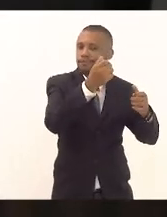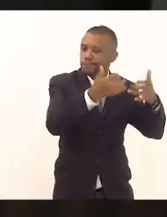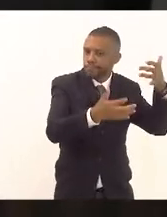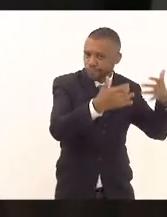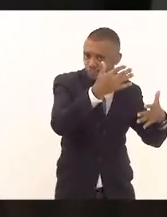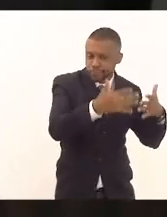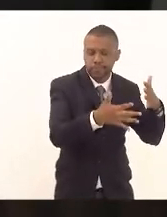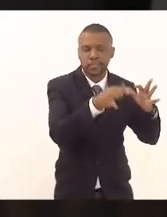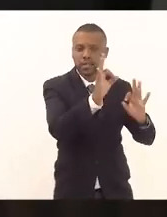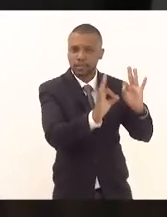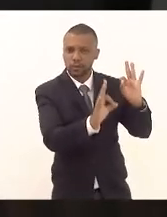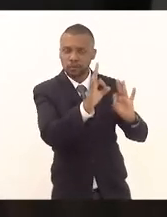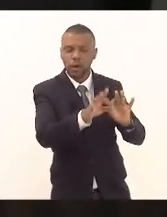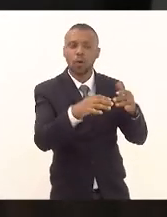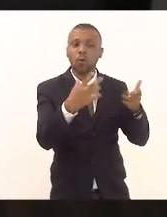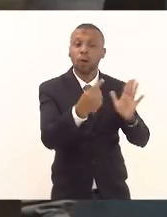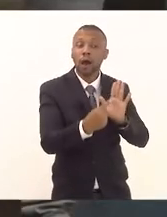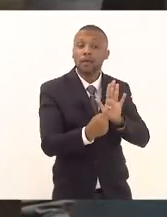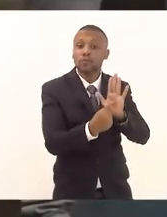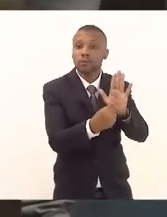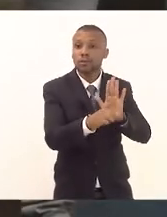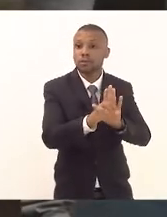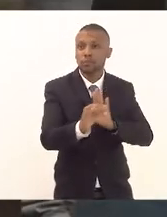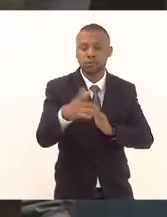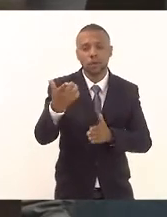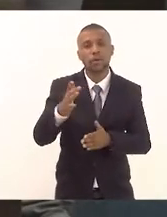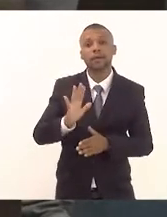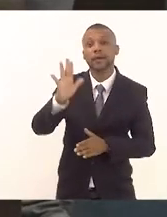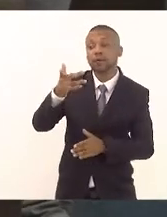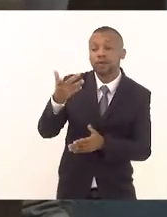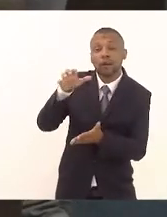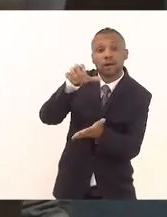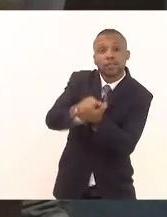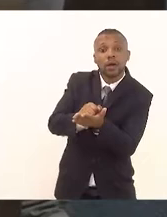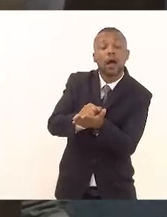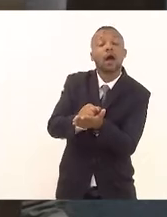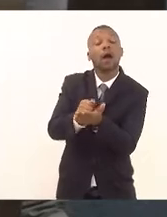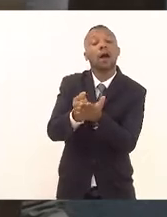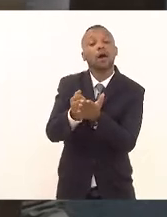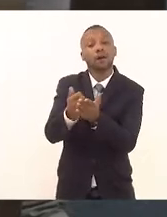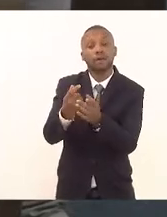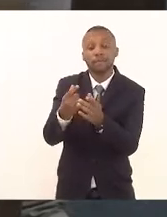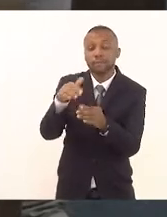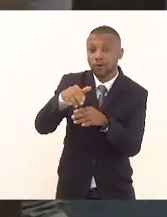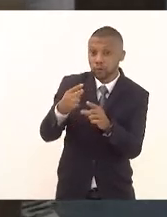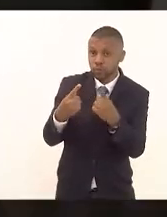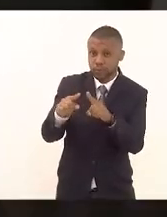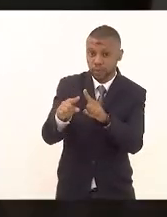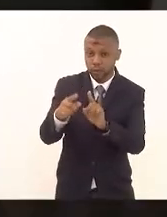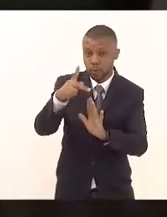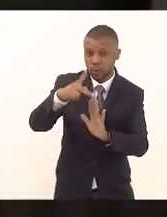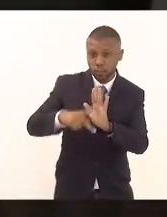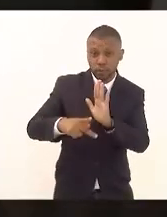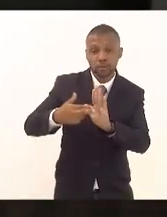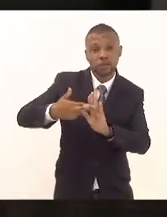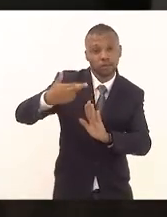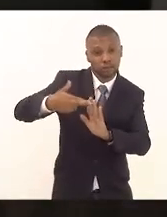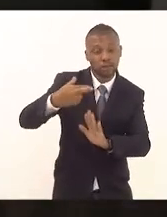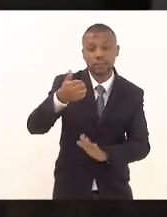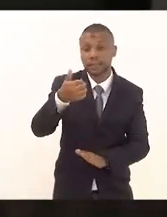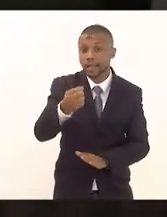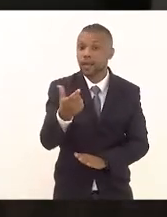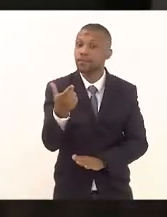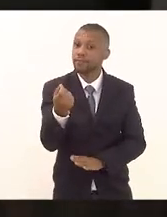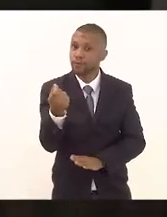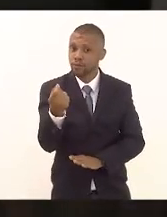para elaborar a indicação simples. Senhor presidente, consignar voto contrário ao projeto de resolução 1020. 1020,